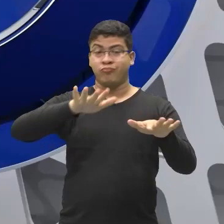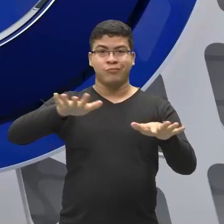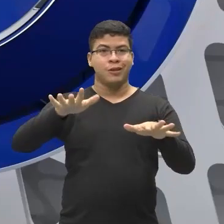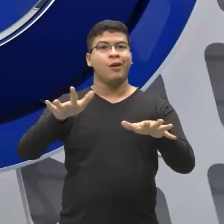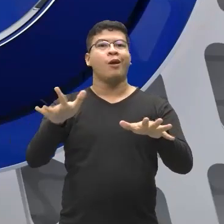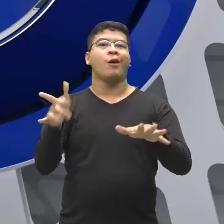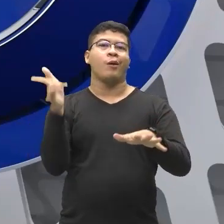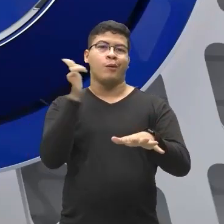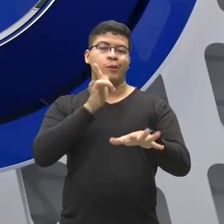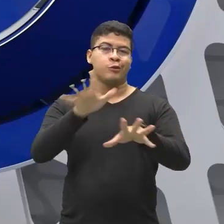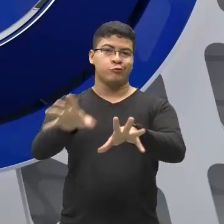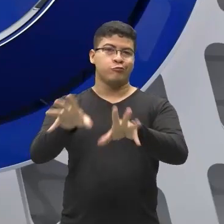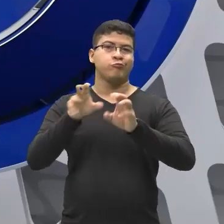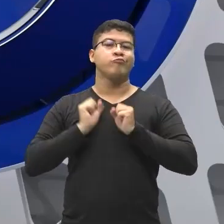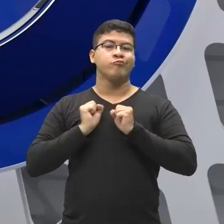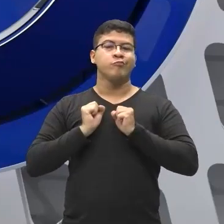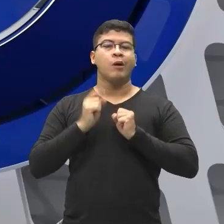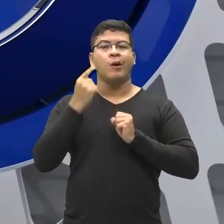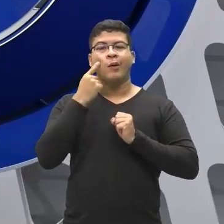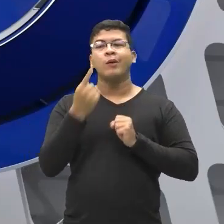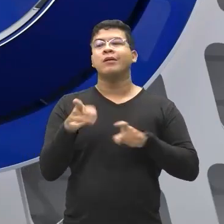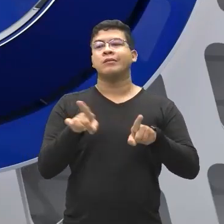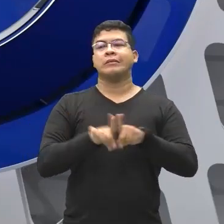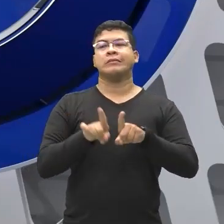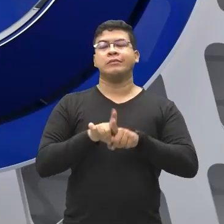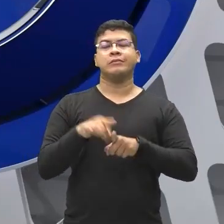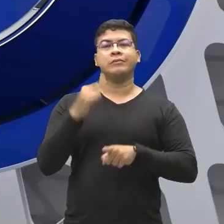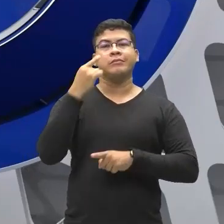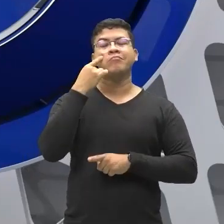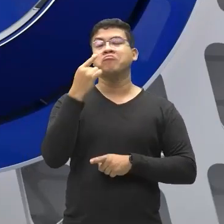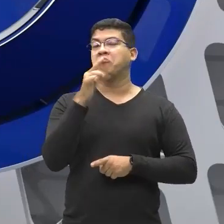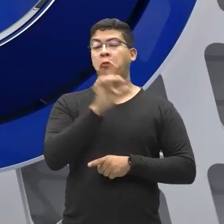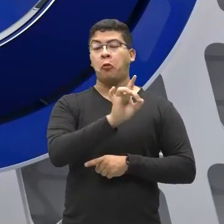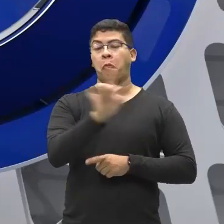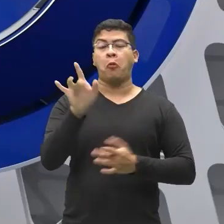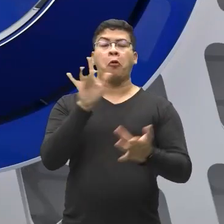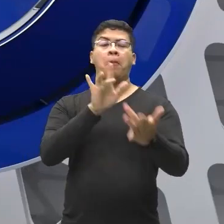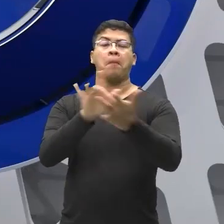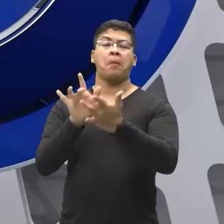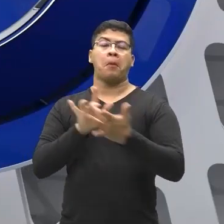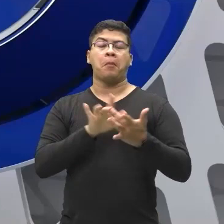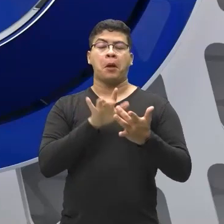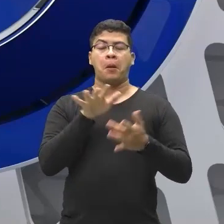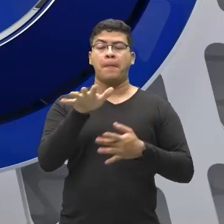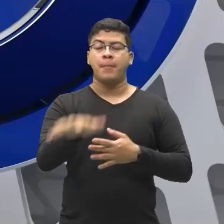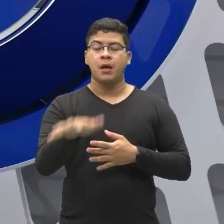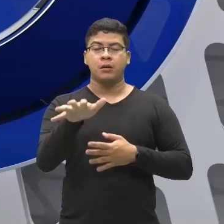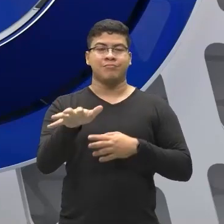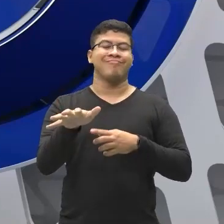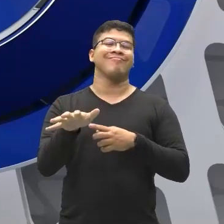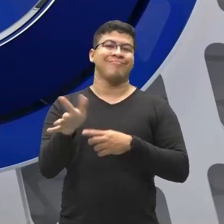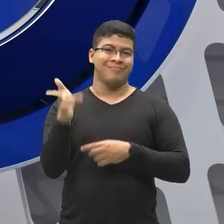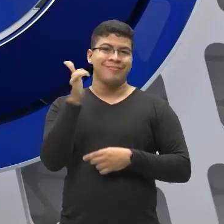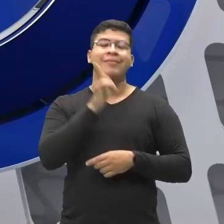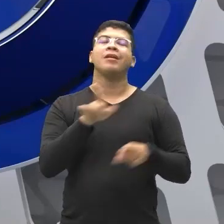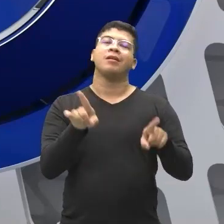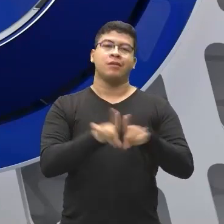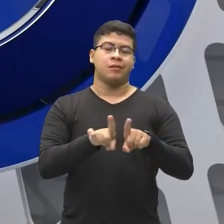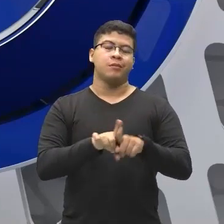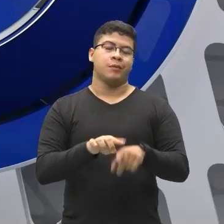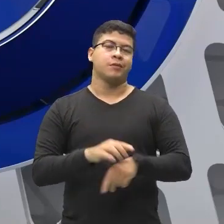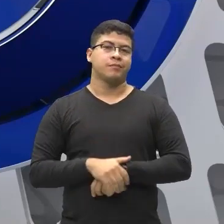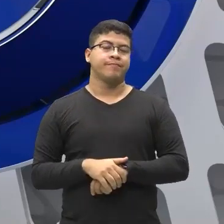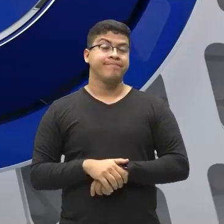se inalar ali aquele vírus junto, ou tocar em algo que esteja contaminado, ela também vai se contaminar, tá? Então,